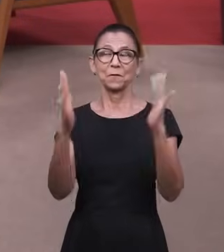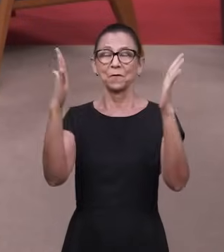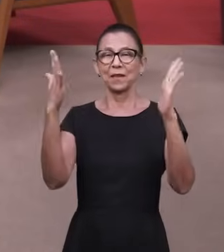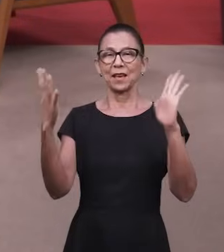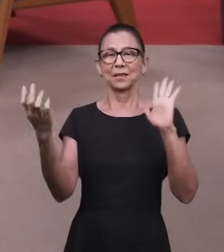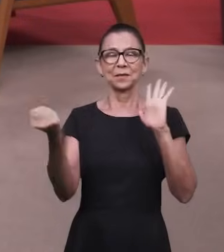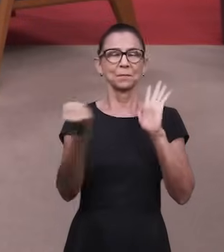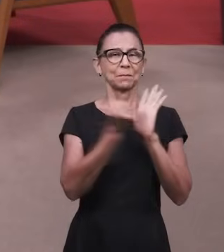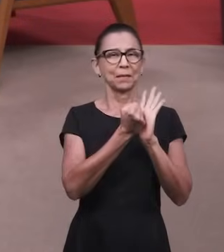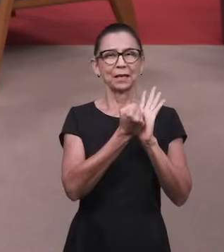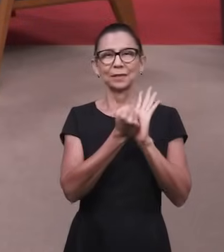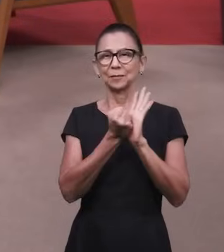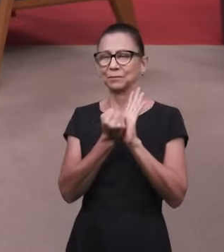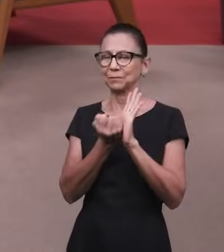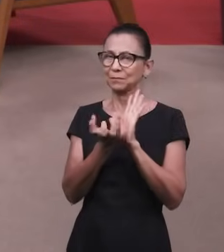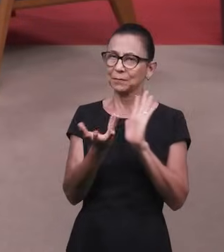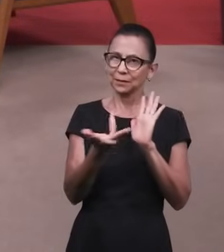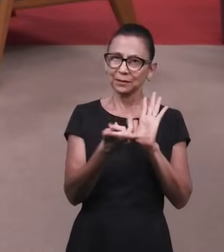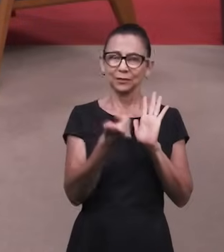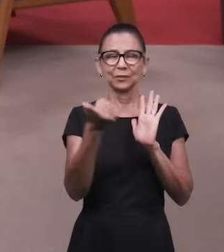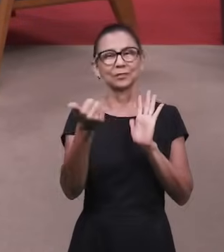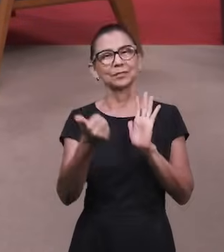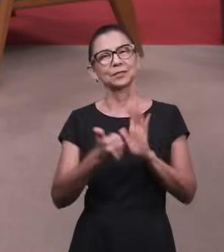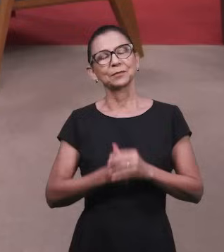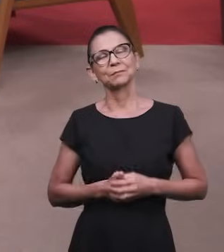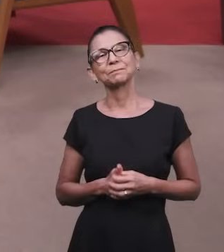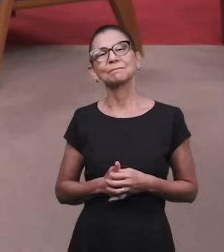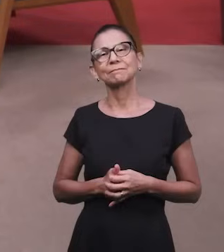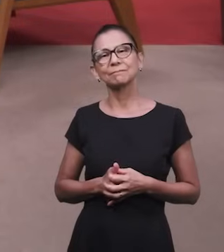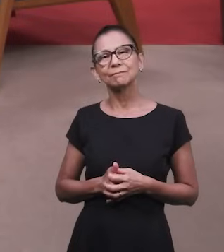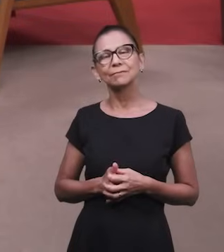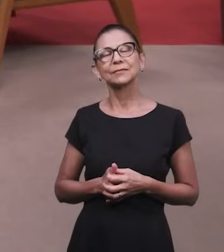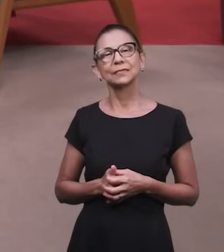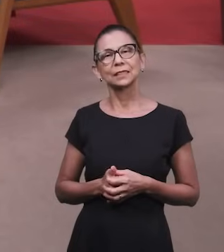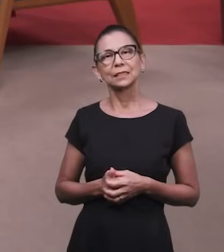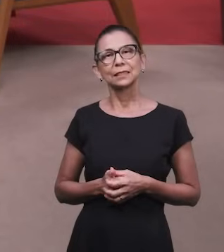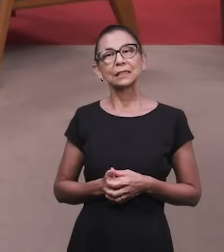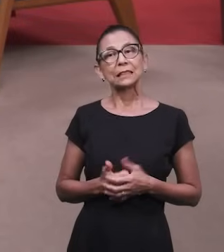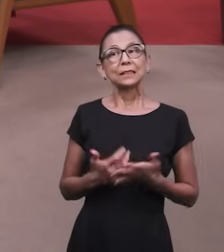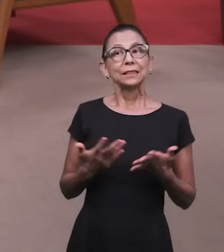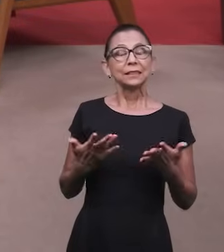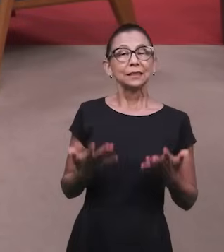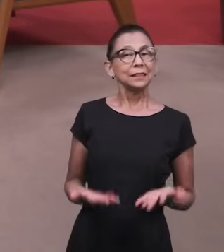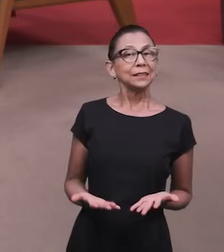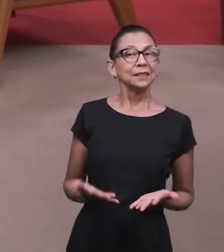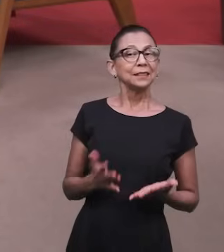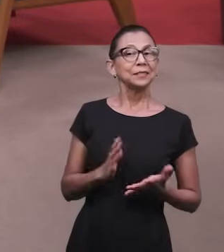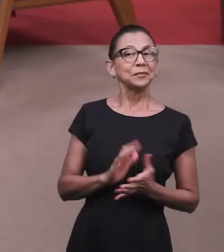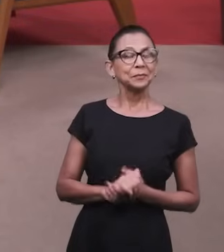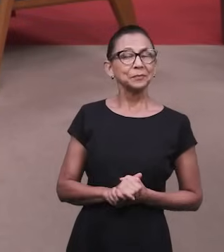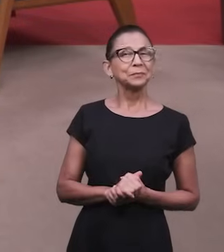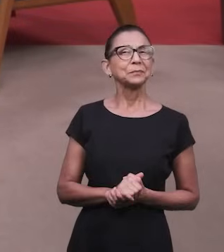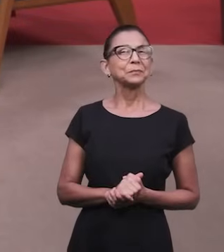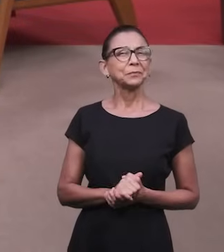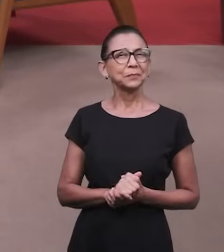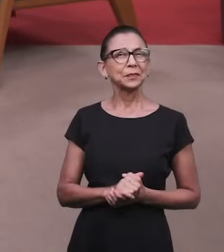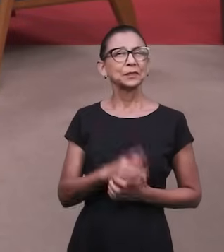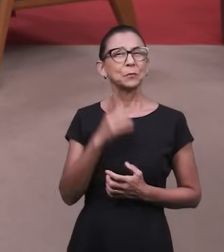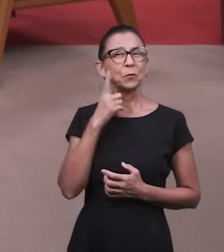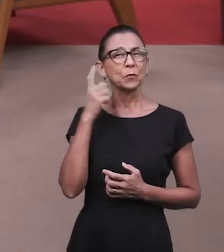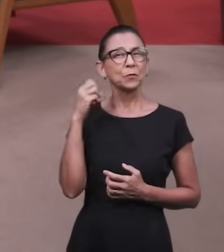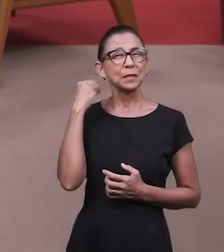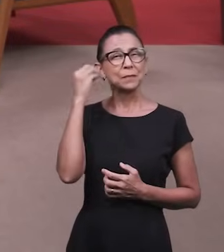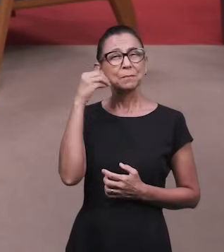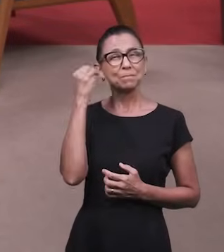marco maravilhoso que nós tivemos e que nós estamos vendo e recebendo diversas